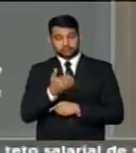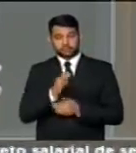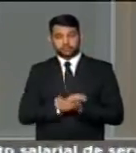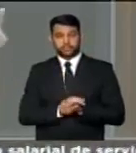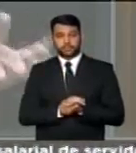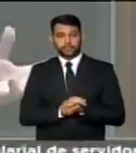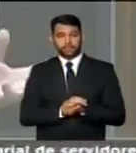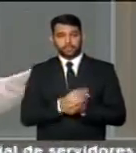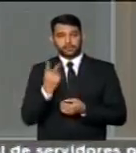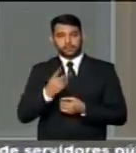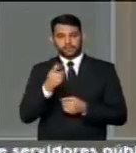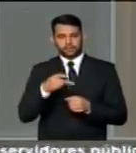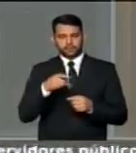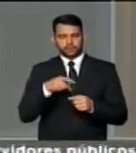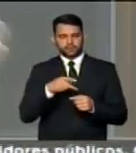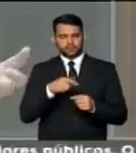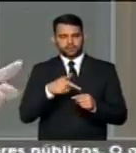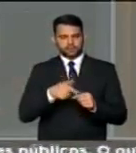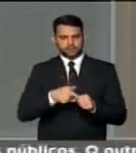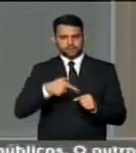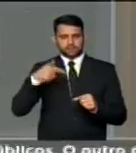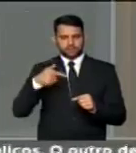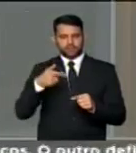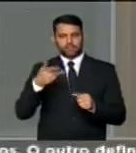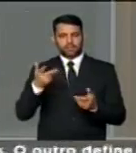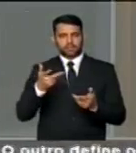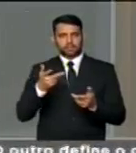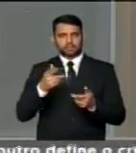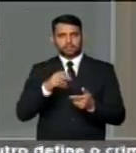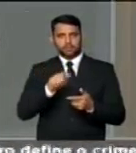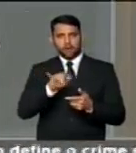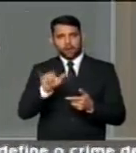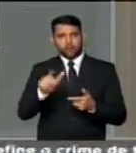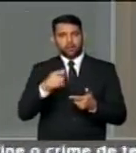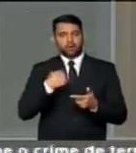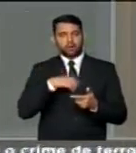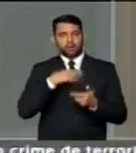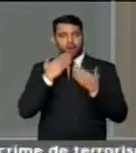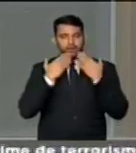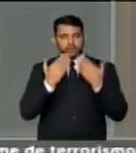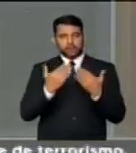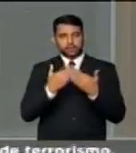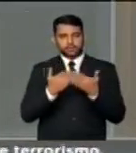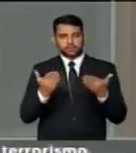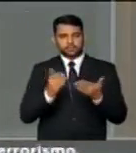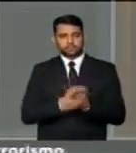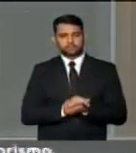no preço da gasolina, no preço dos combustíveis, o reflexo da...